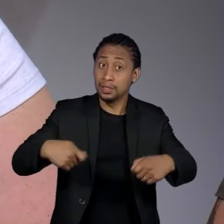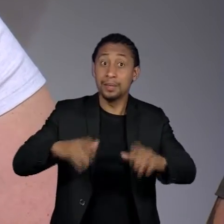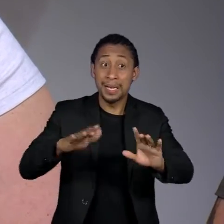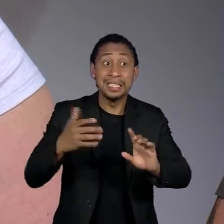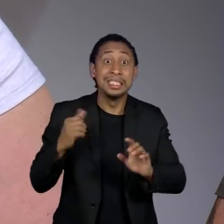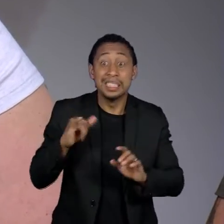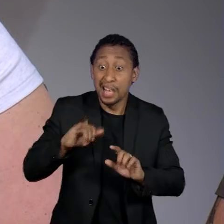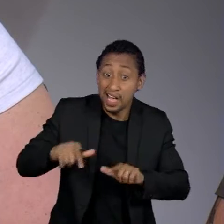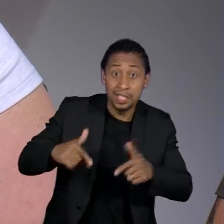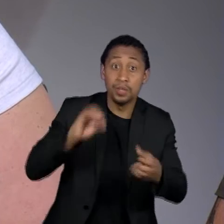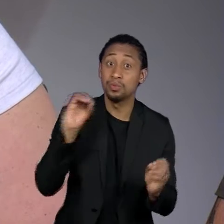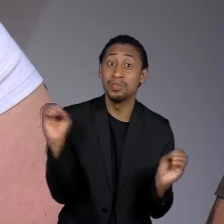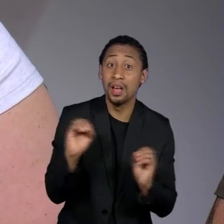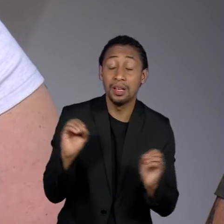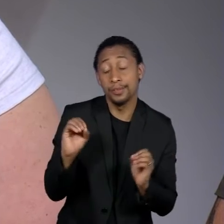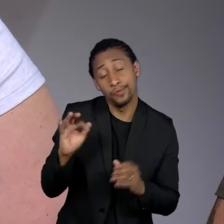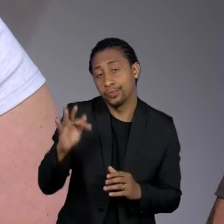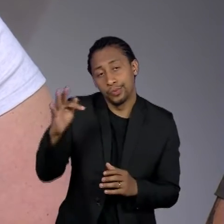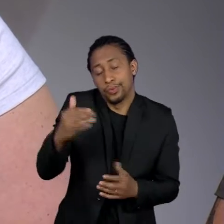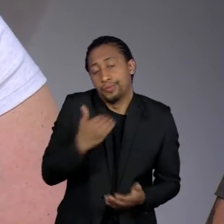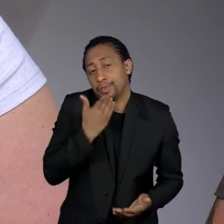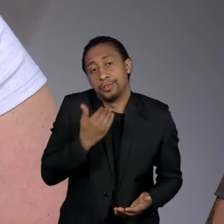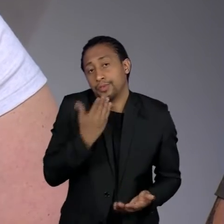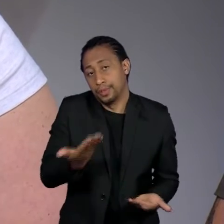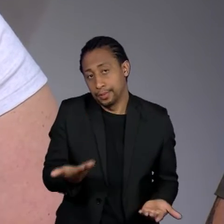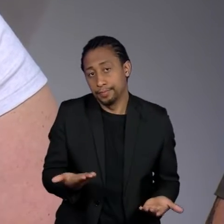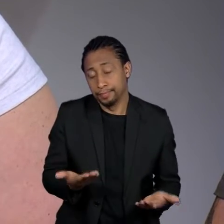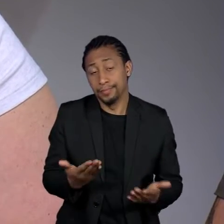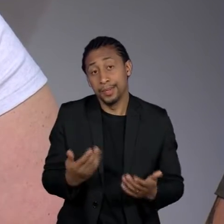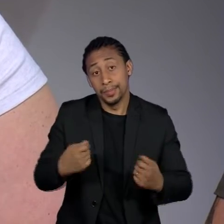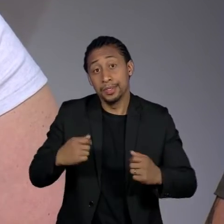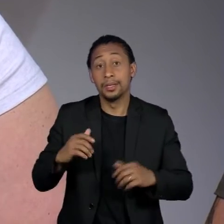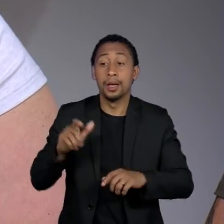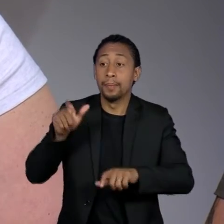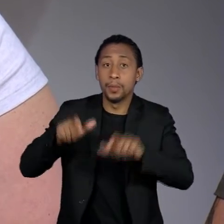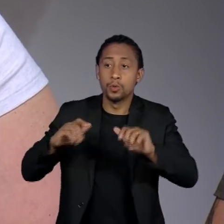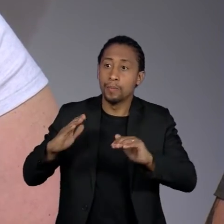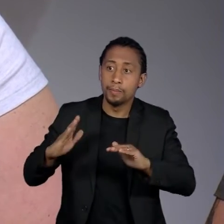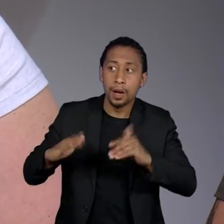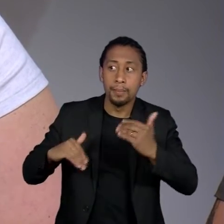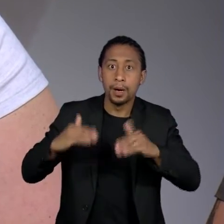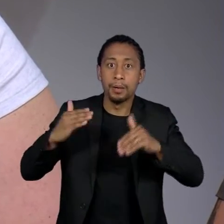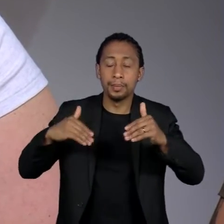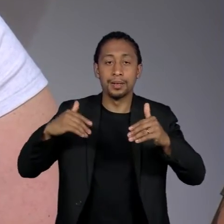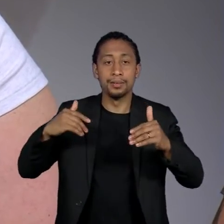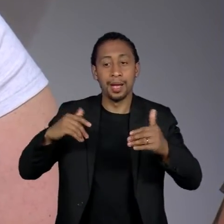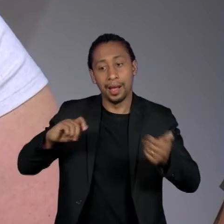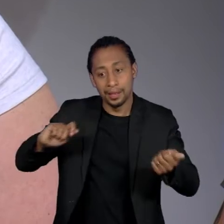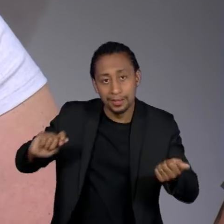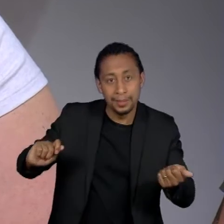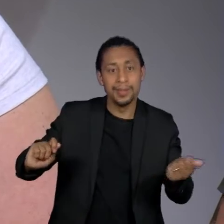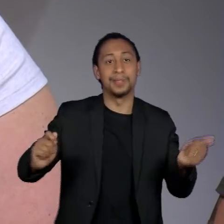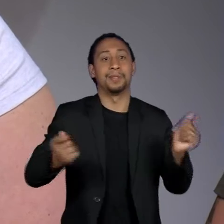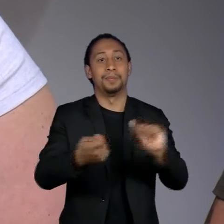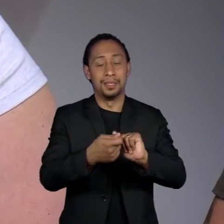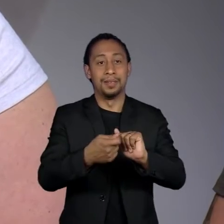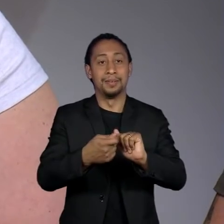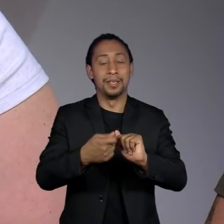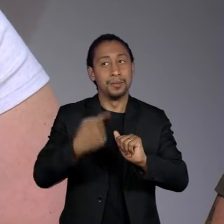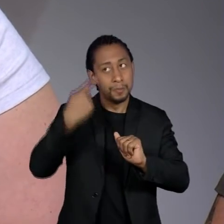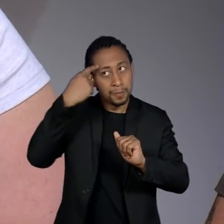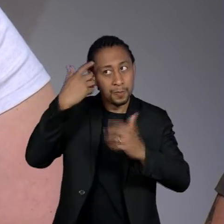ela faz parte da evolução humana. Então, se nós não nos adaptarmos à